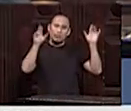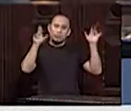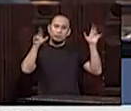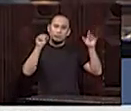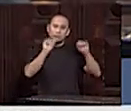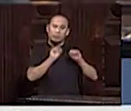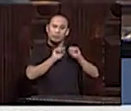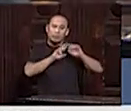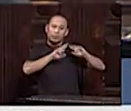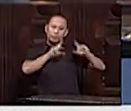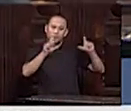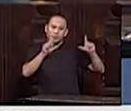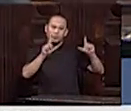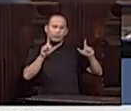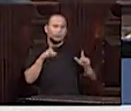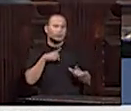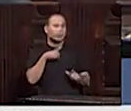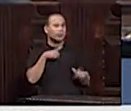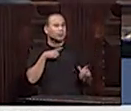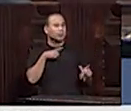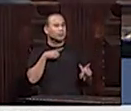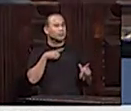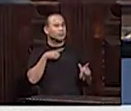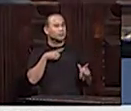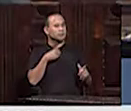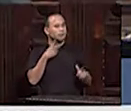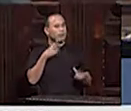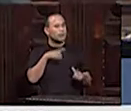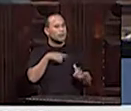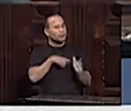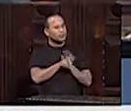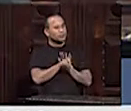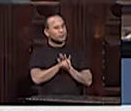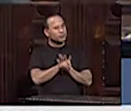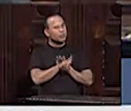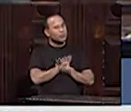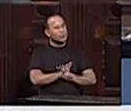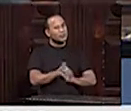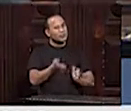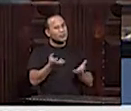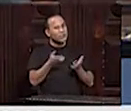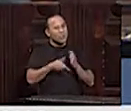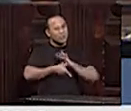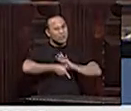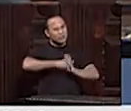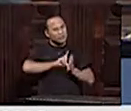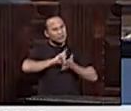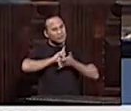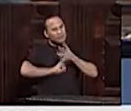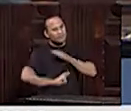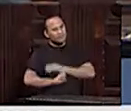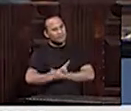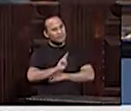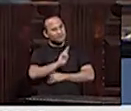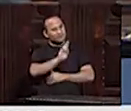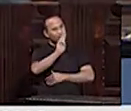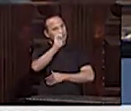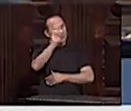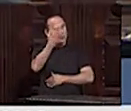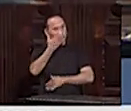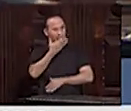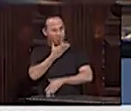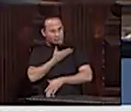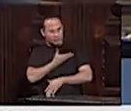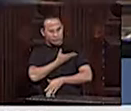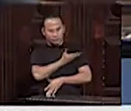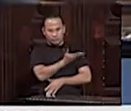aparentemente diferentes têm interligação. Então, eu queria, antes de mais nada, valorizando companheiros e companheiras que estão